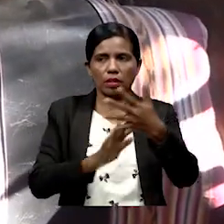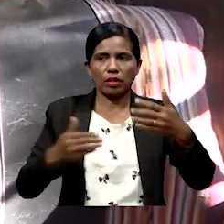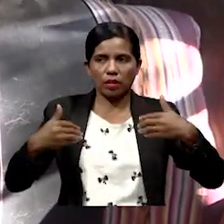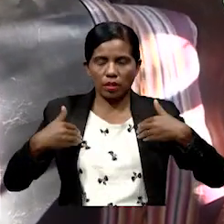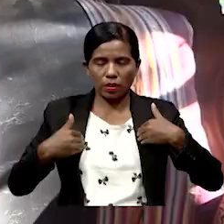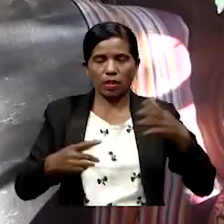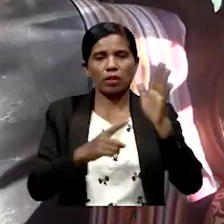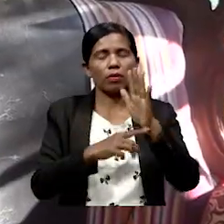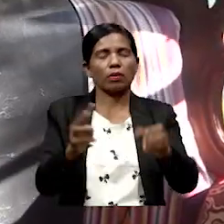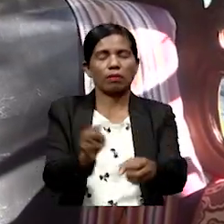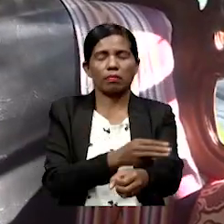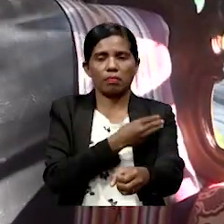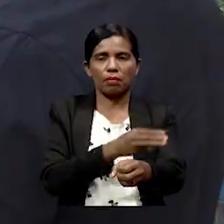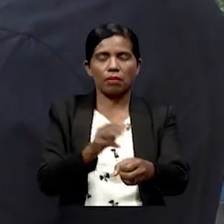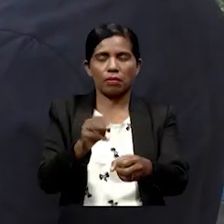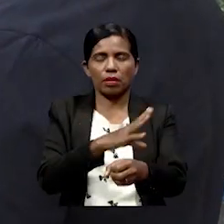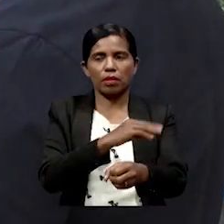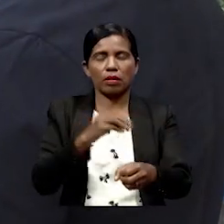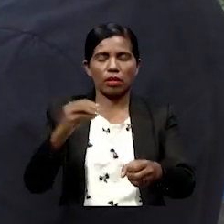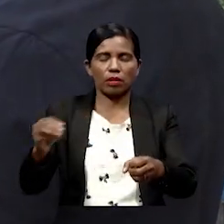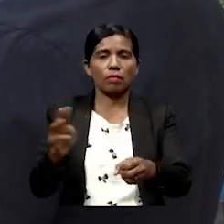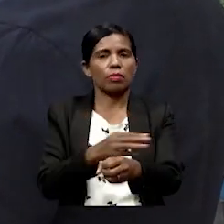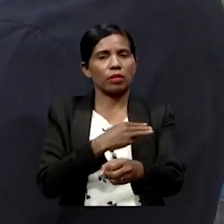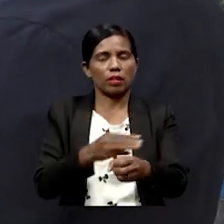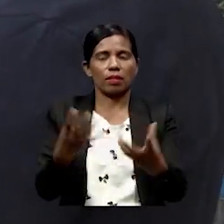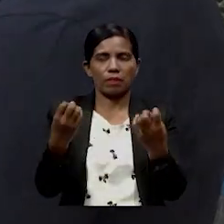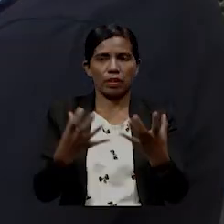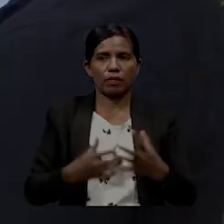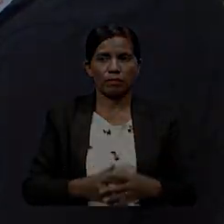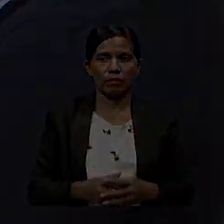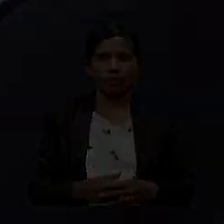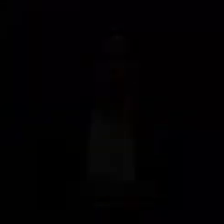divertimento colossal, nomos concerto música. Clementino Maia, GMN.